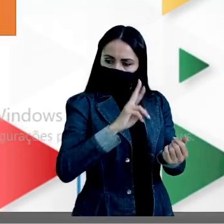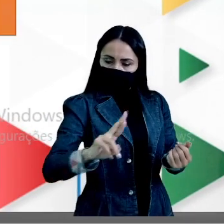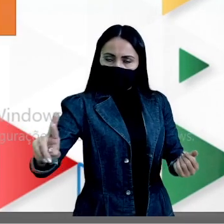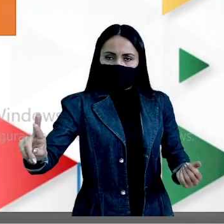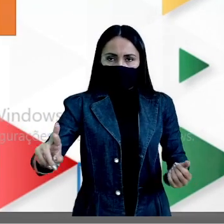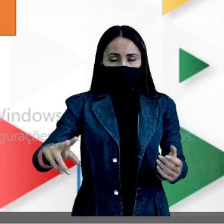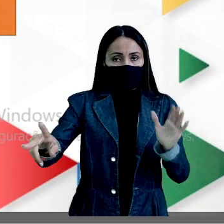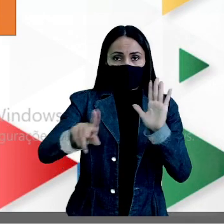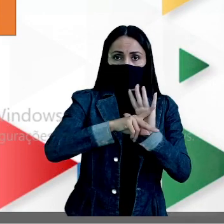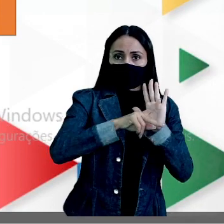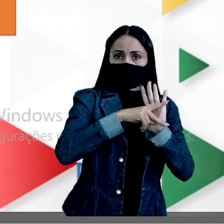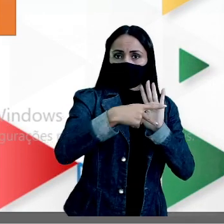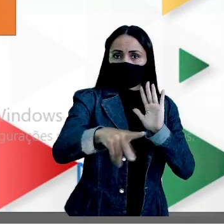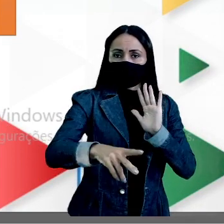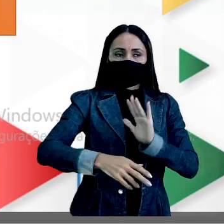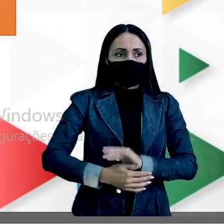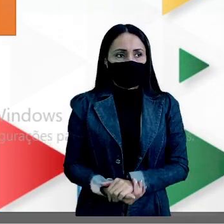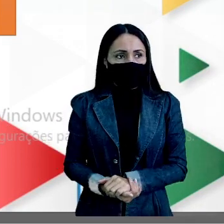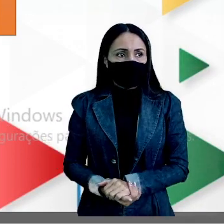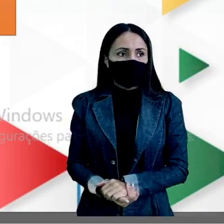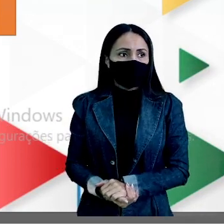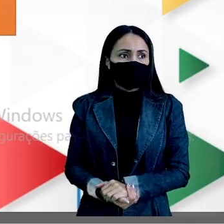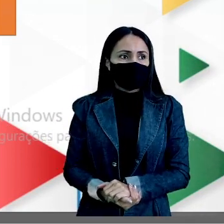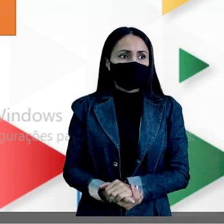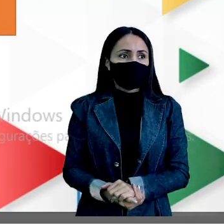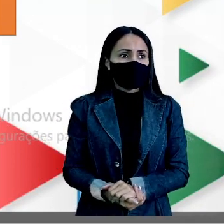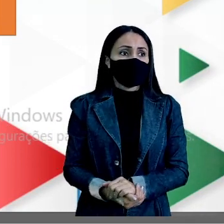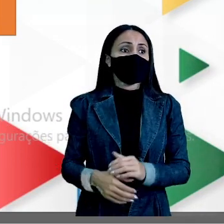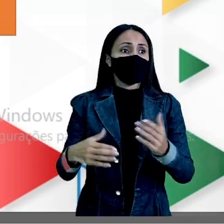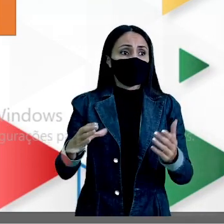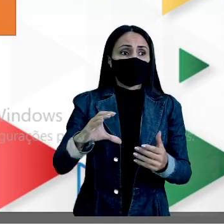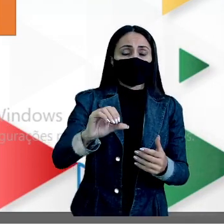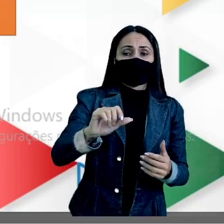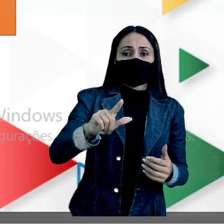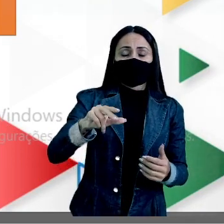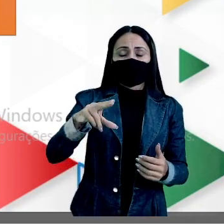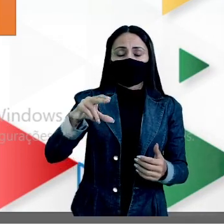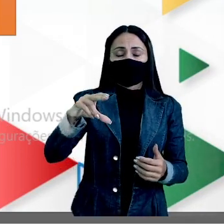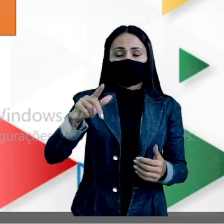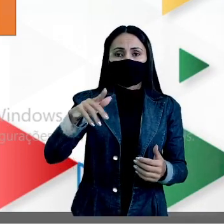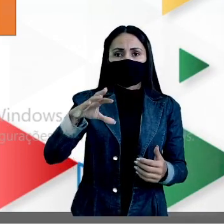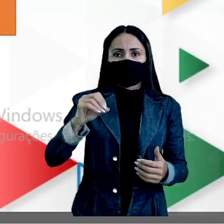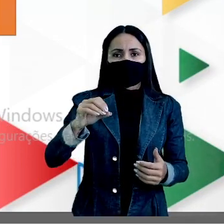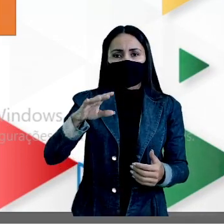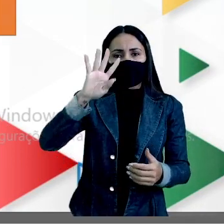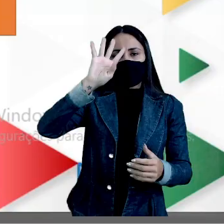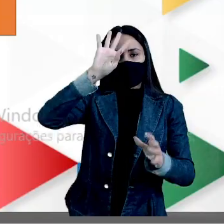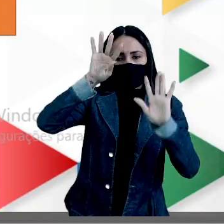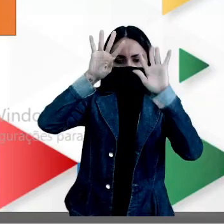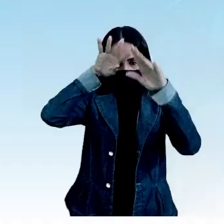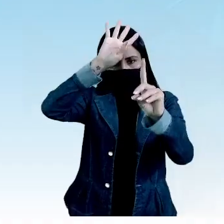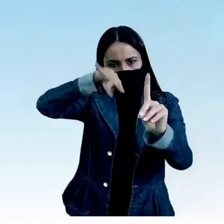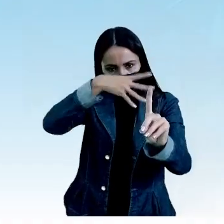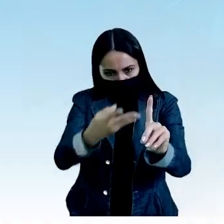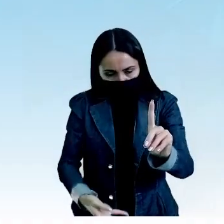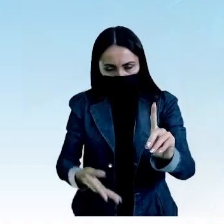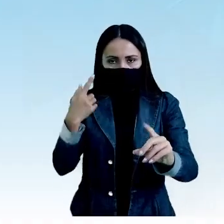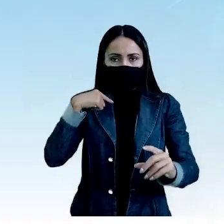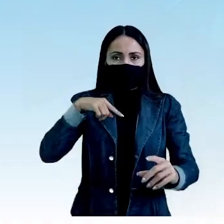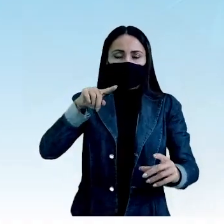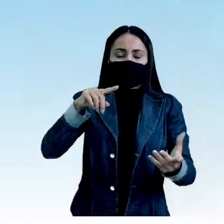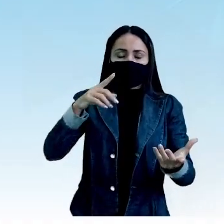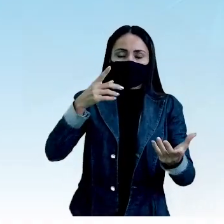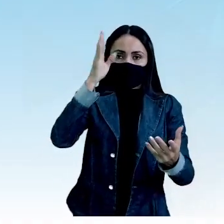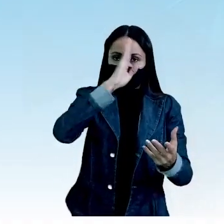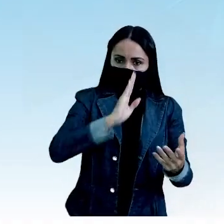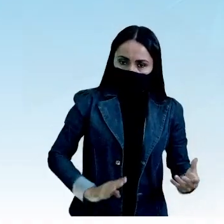Pode continuar, professor. Olha Aí eu professor, coloquei a questão. definição de calunga, né? Calunga é um elemento sagrado dos candomblés de Pernambuco, no